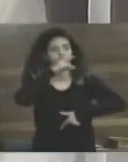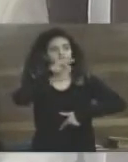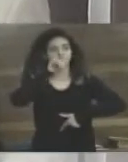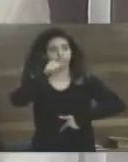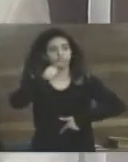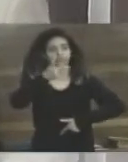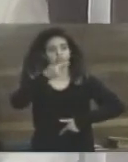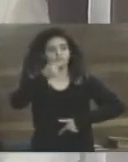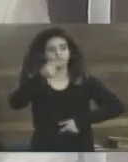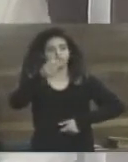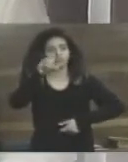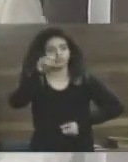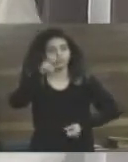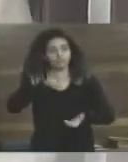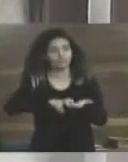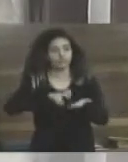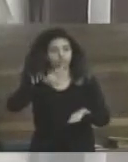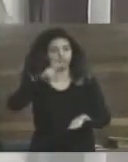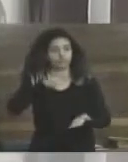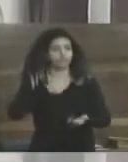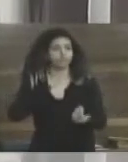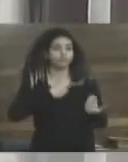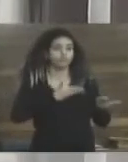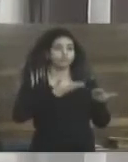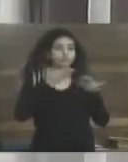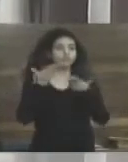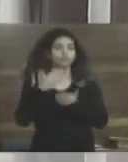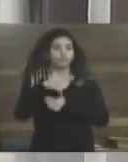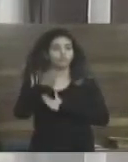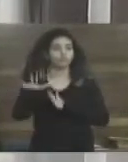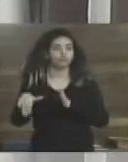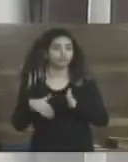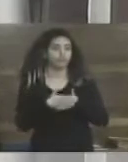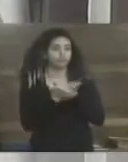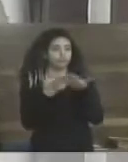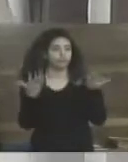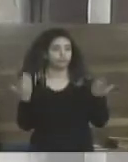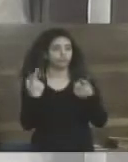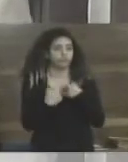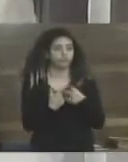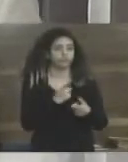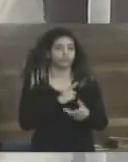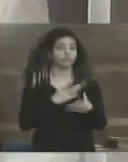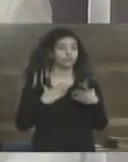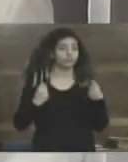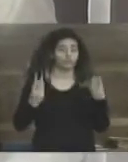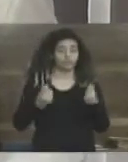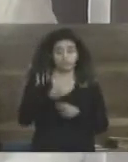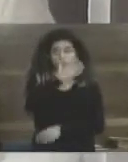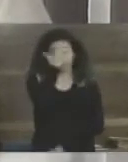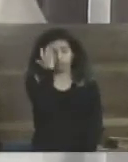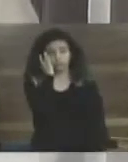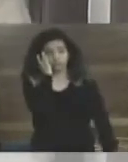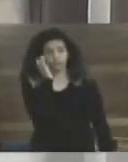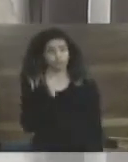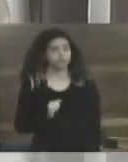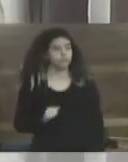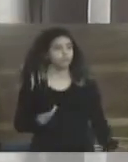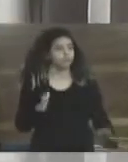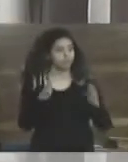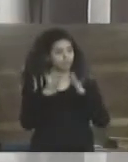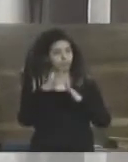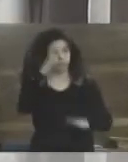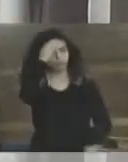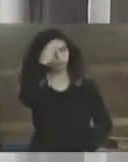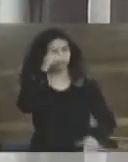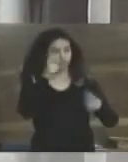às 9 horas da manhã, e aí fica convidado todos que aqui estão, porque tem muita gente, presidente, né, mora em Angra dos Reis, e